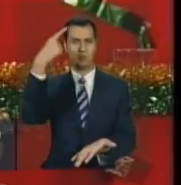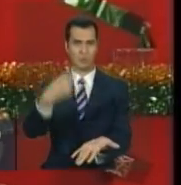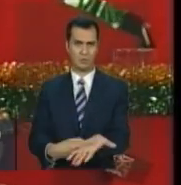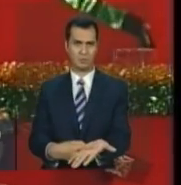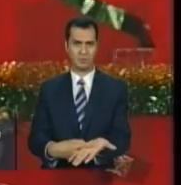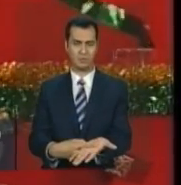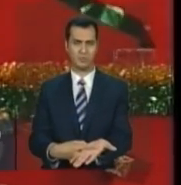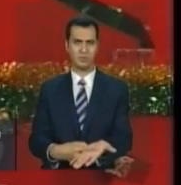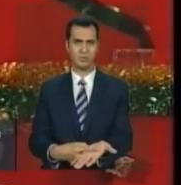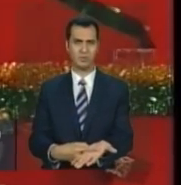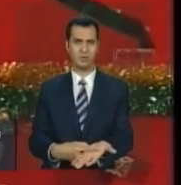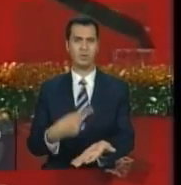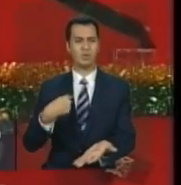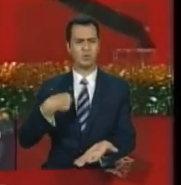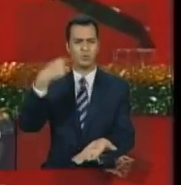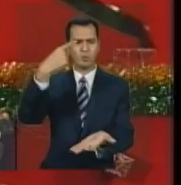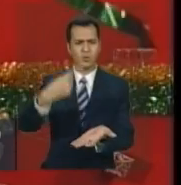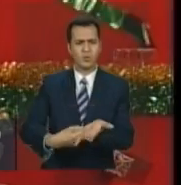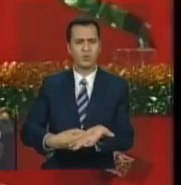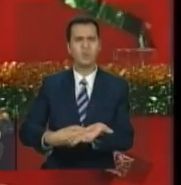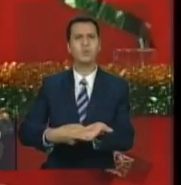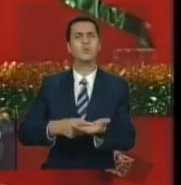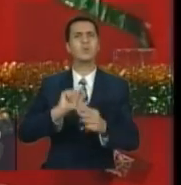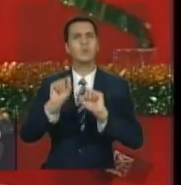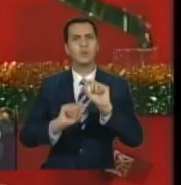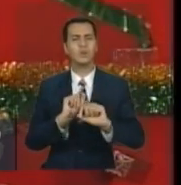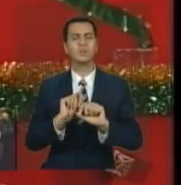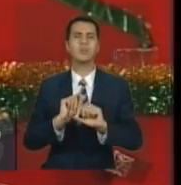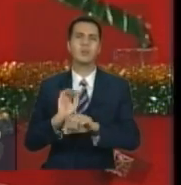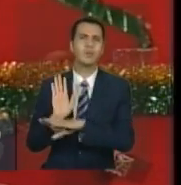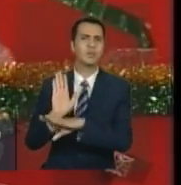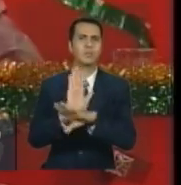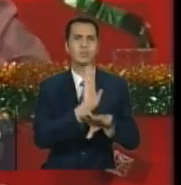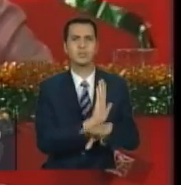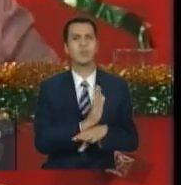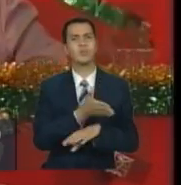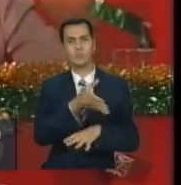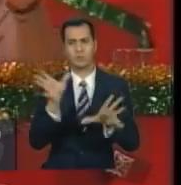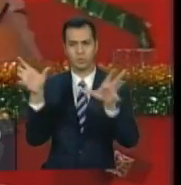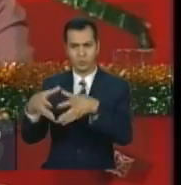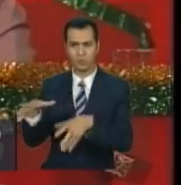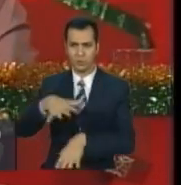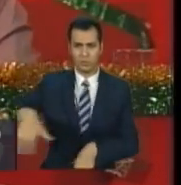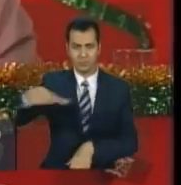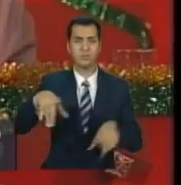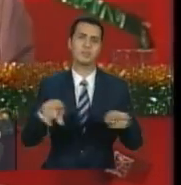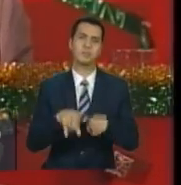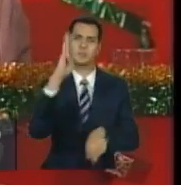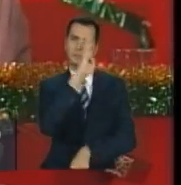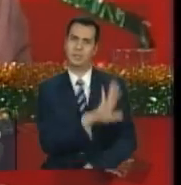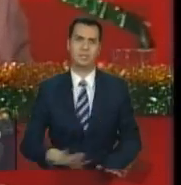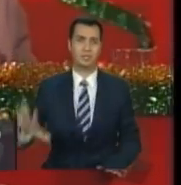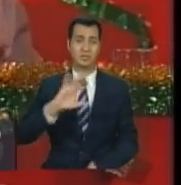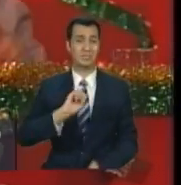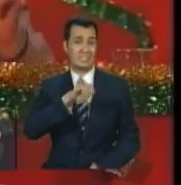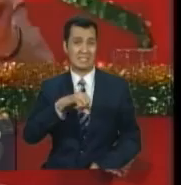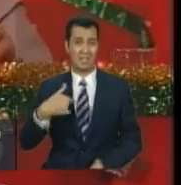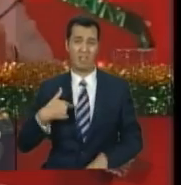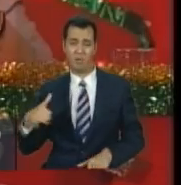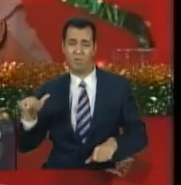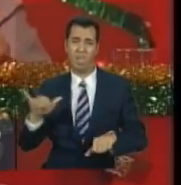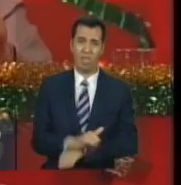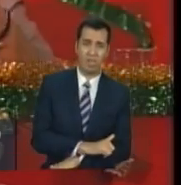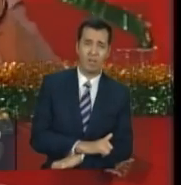vocês é o compromisso do meu governo com o Brasil. Se eu fracassar nesse compromisso,